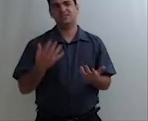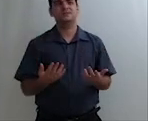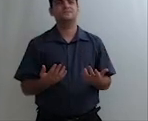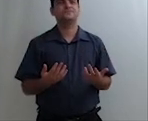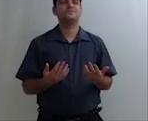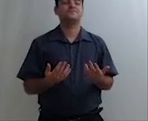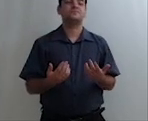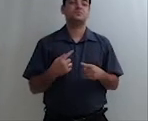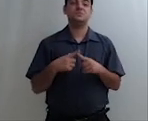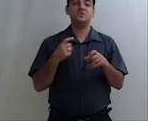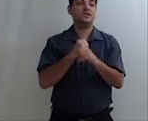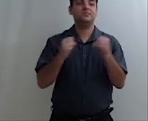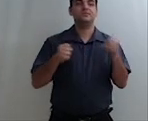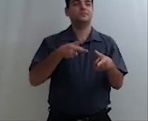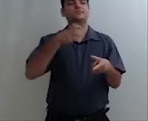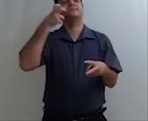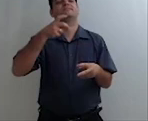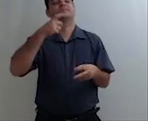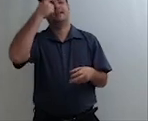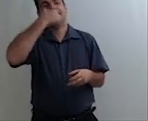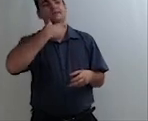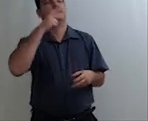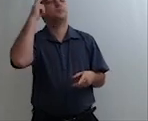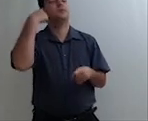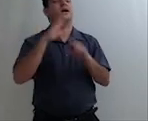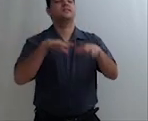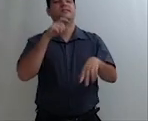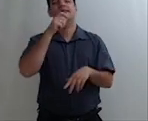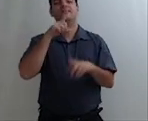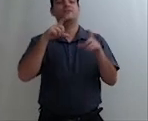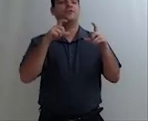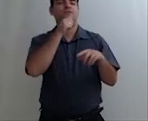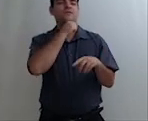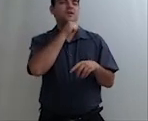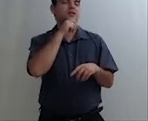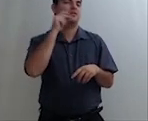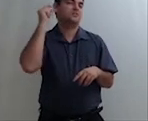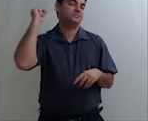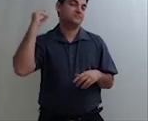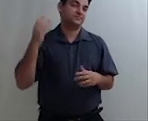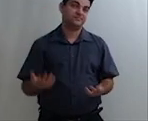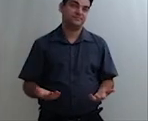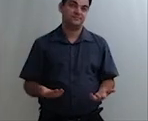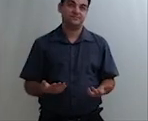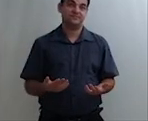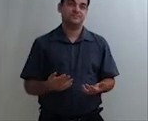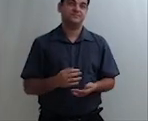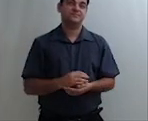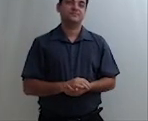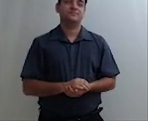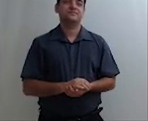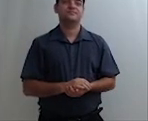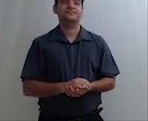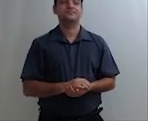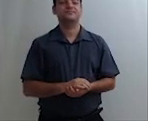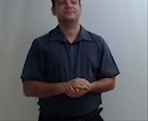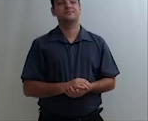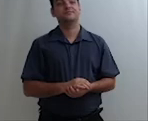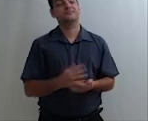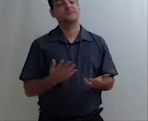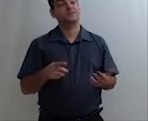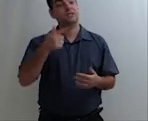permitir a condenação Como regra objetiva e de critério de prova sem corroboração independente idônea as demais conclusões